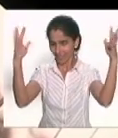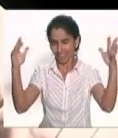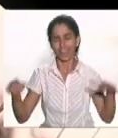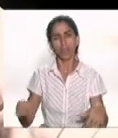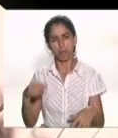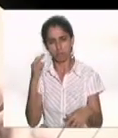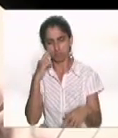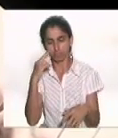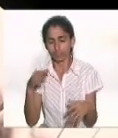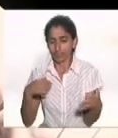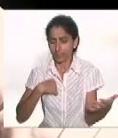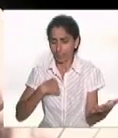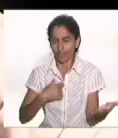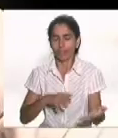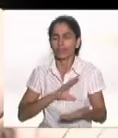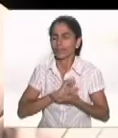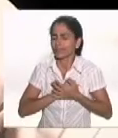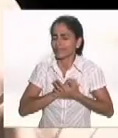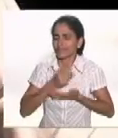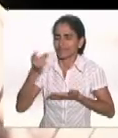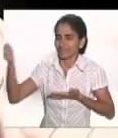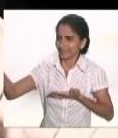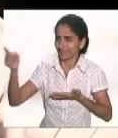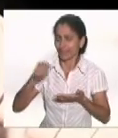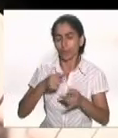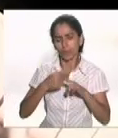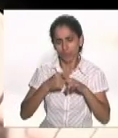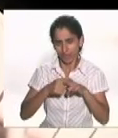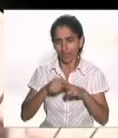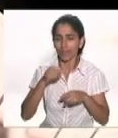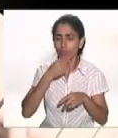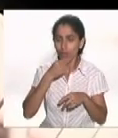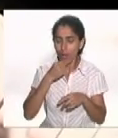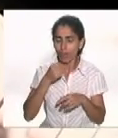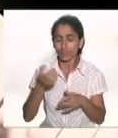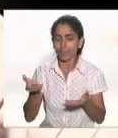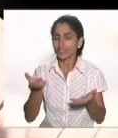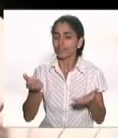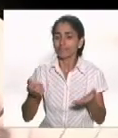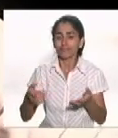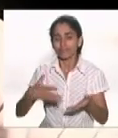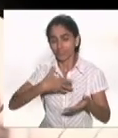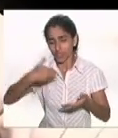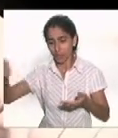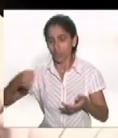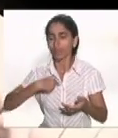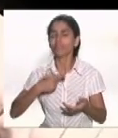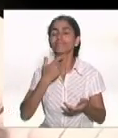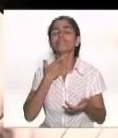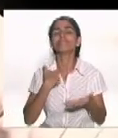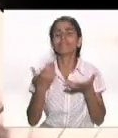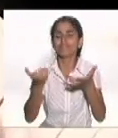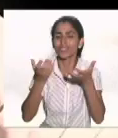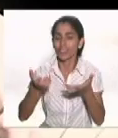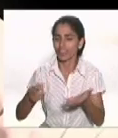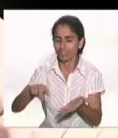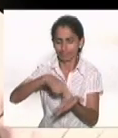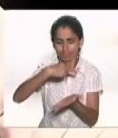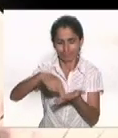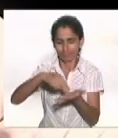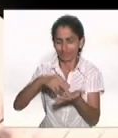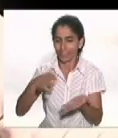eu fiquei apaixonado pelo James Brown ali, porque aquilo, tudo que eu queria fazer era